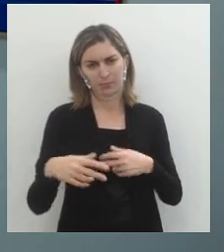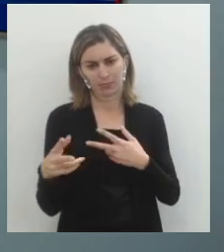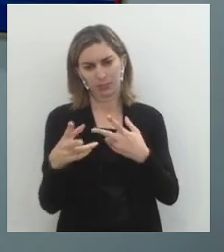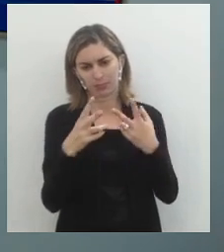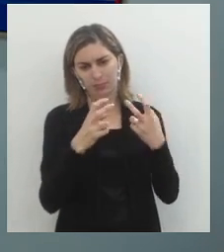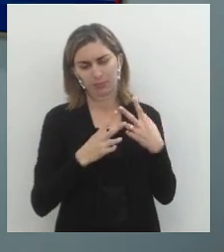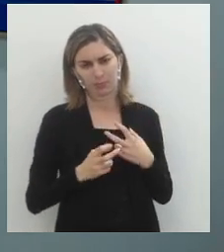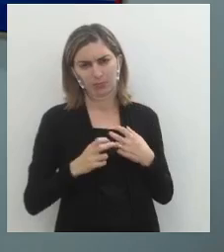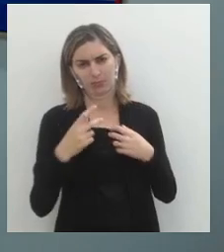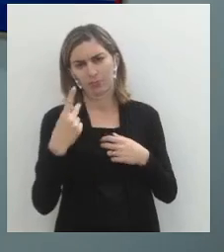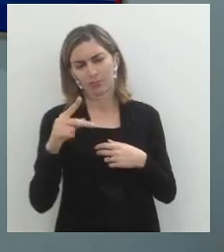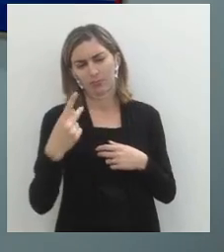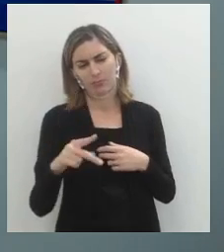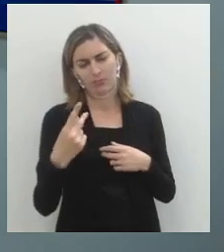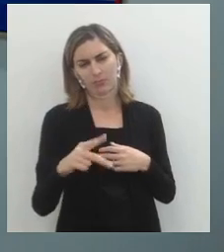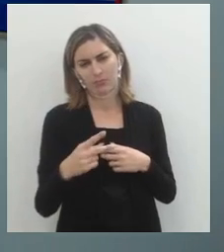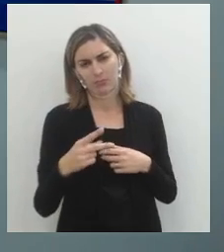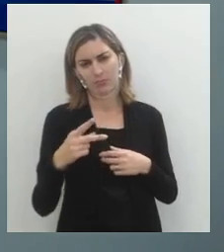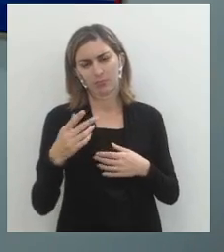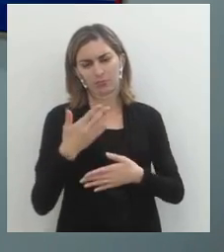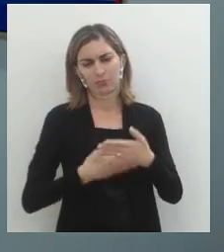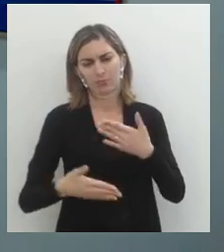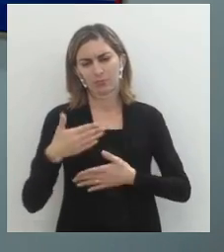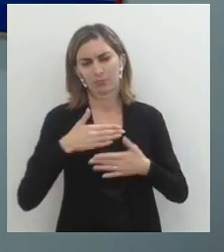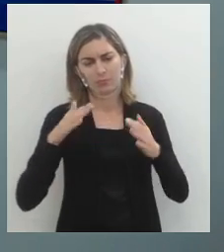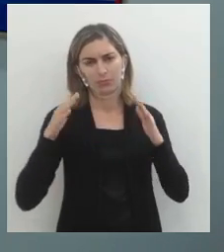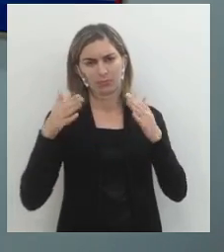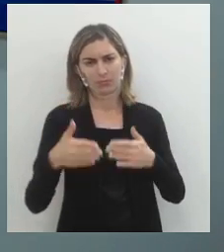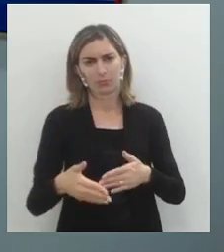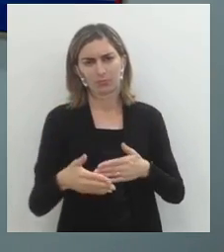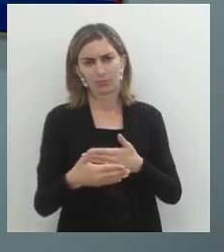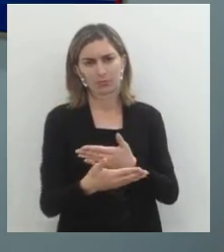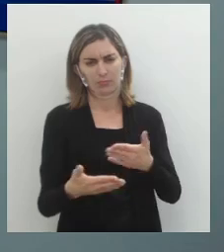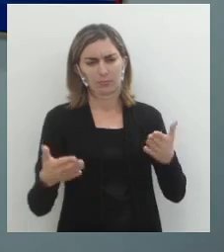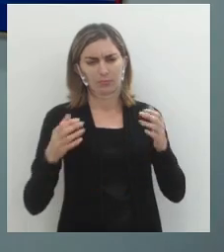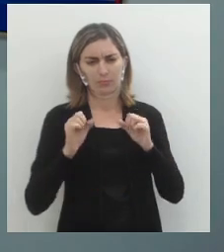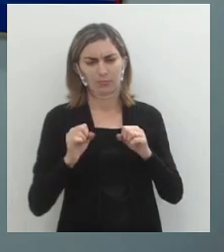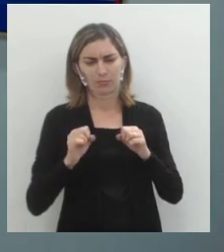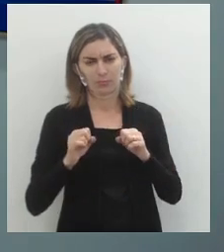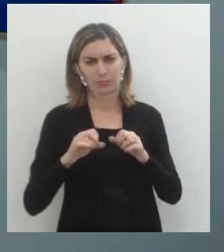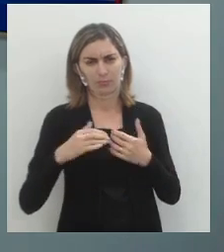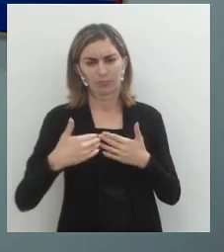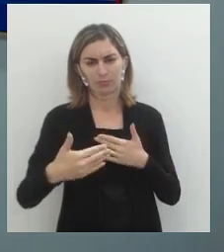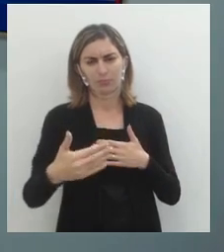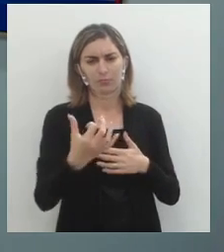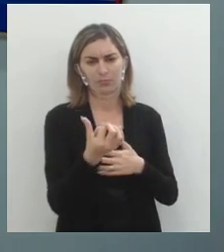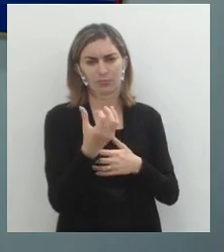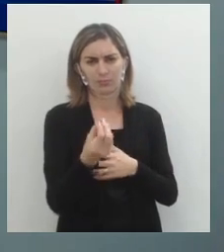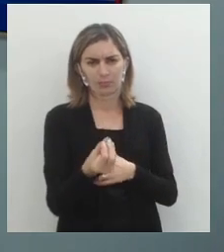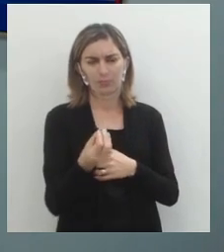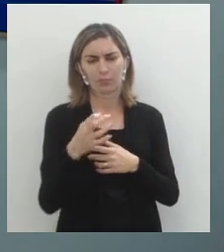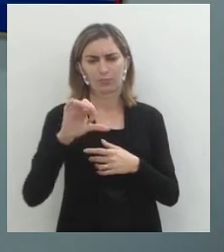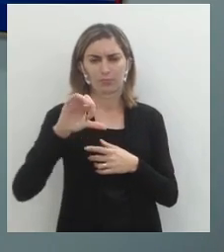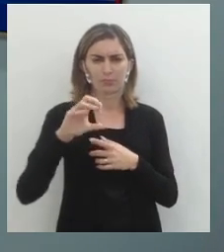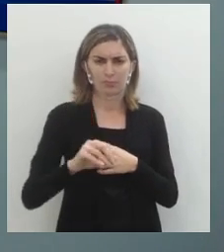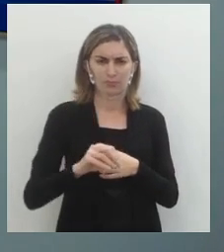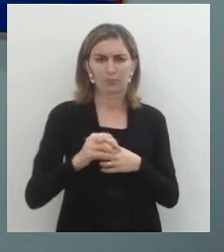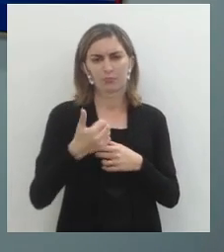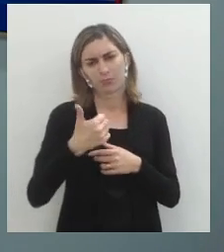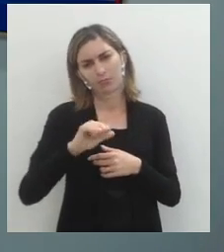percebe nessa relação direta, tá certo? E podemos estender para 60 graus,